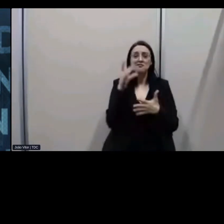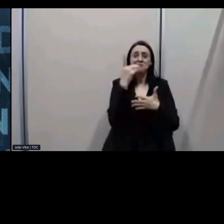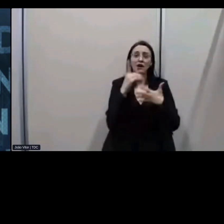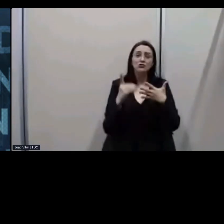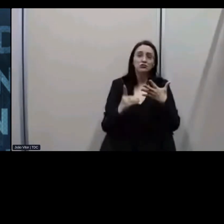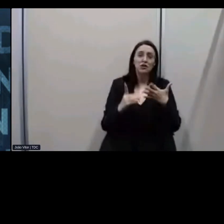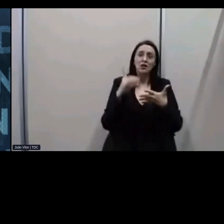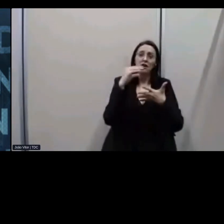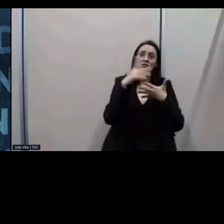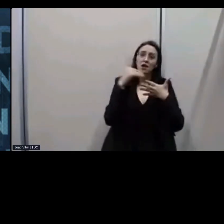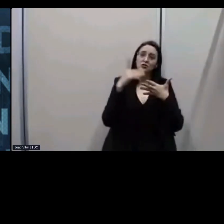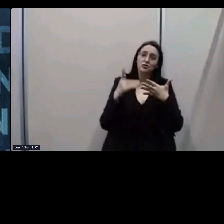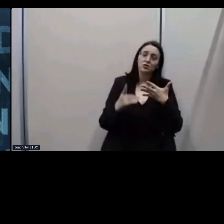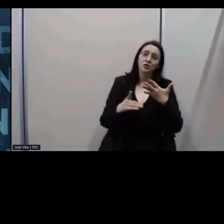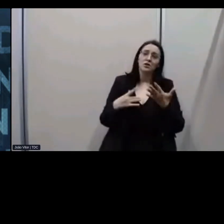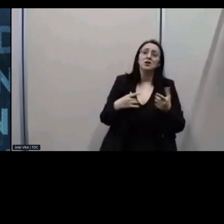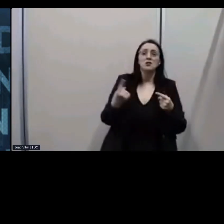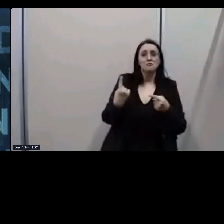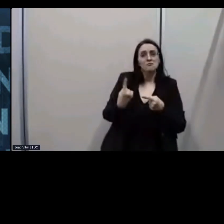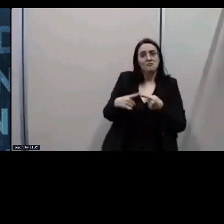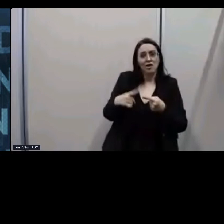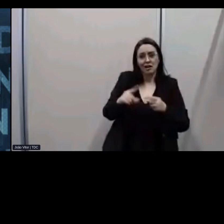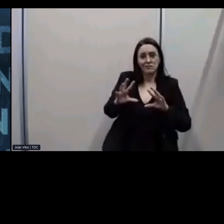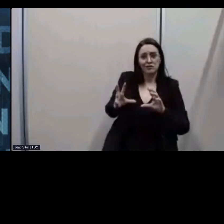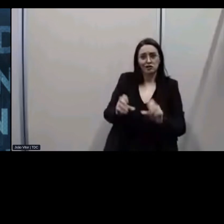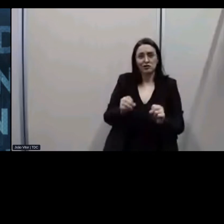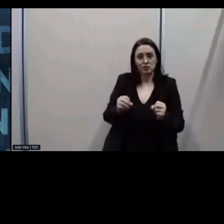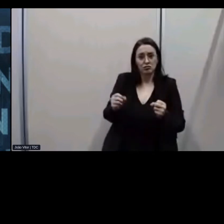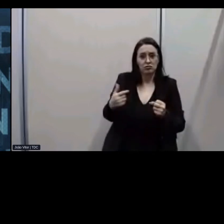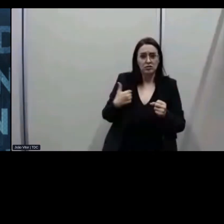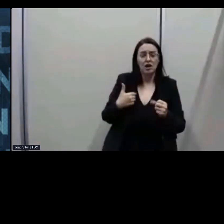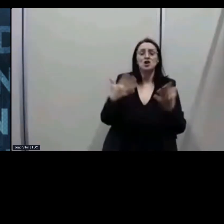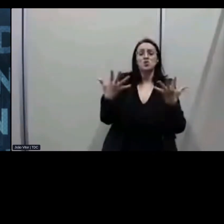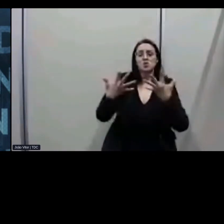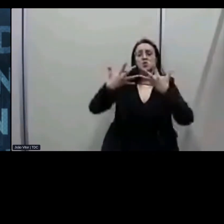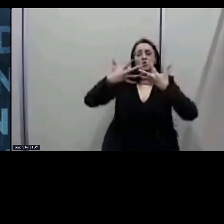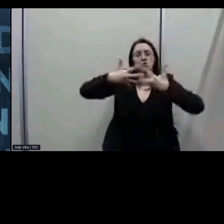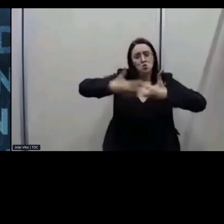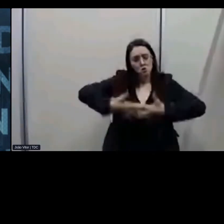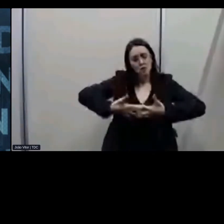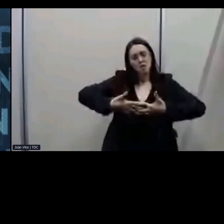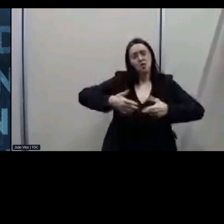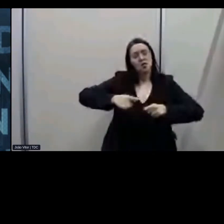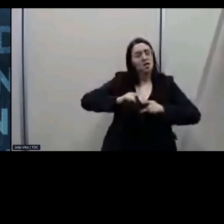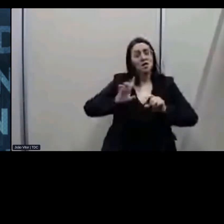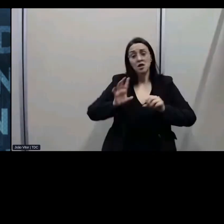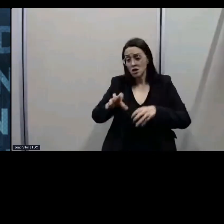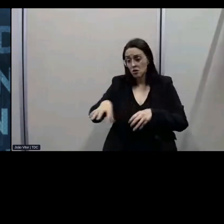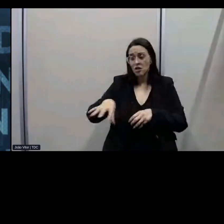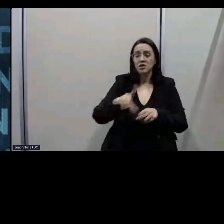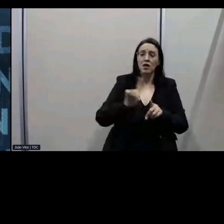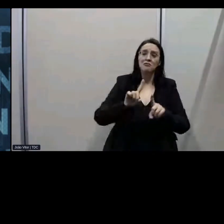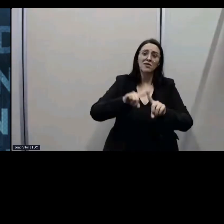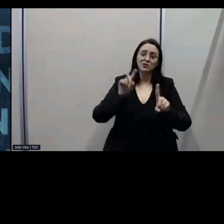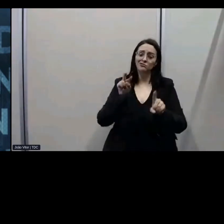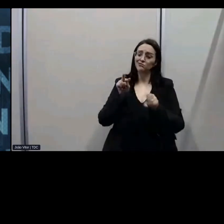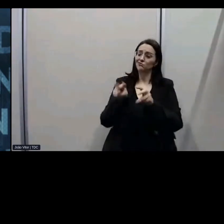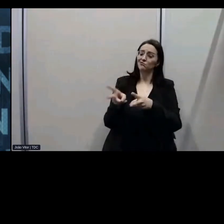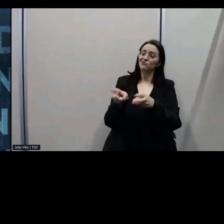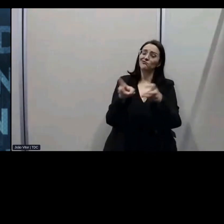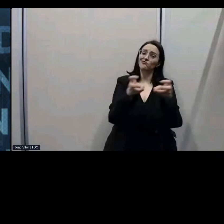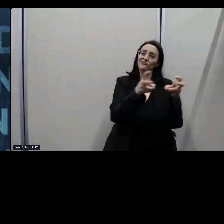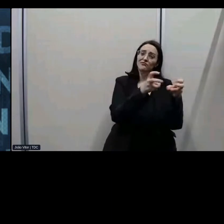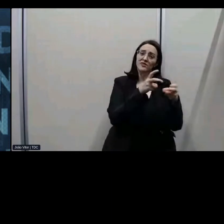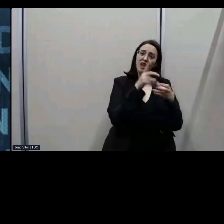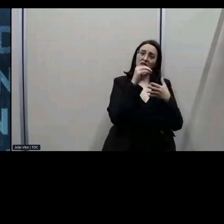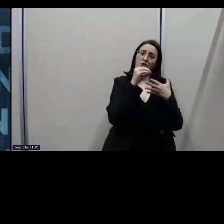primeiro momento, porque eu também não faço parte de todas as intersecções, mas eu consigo visualizar isso quando eu enxergo os